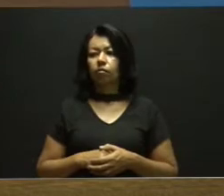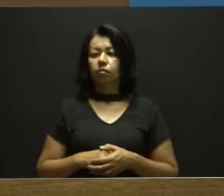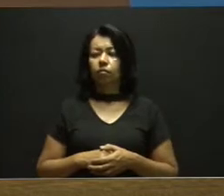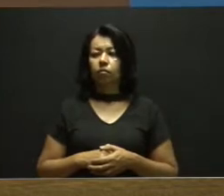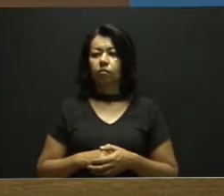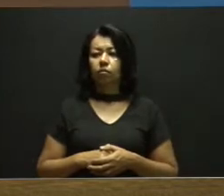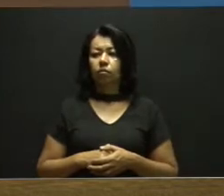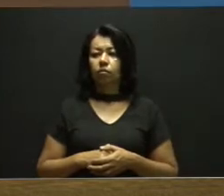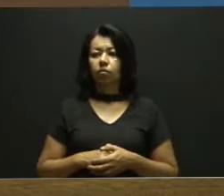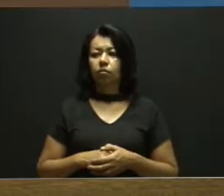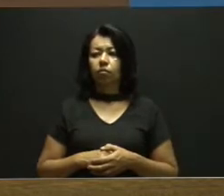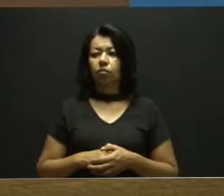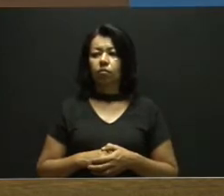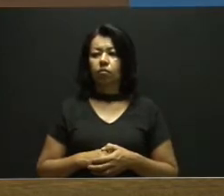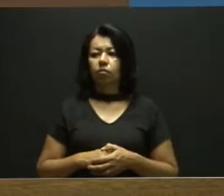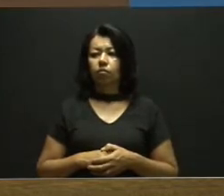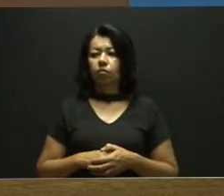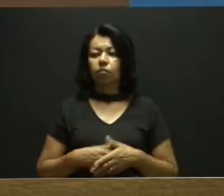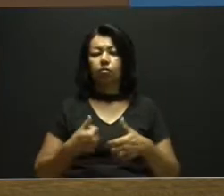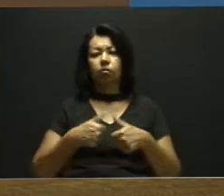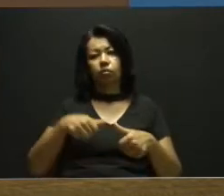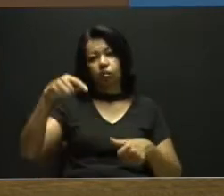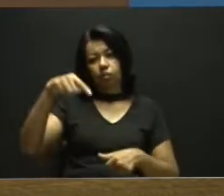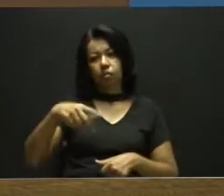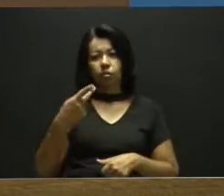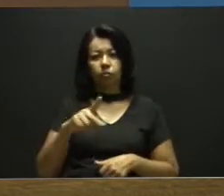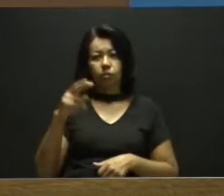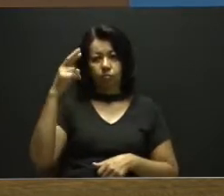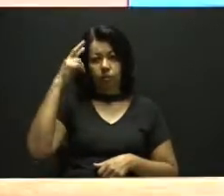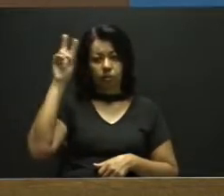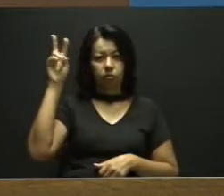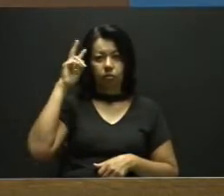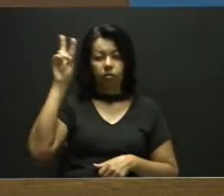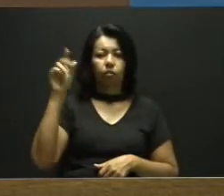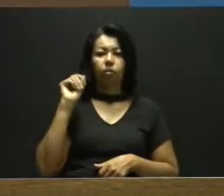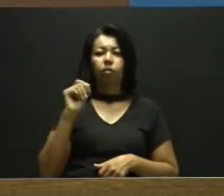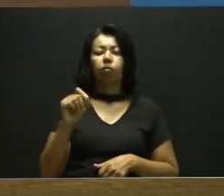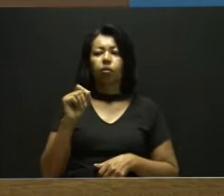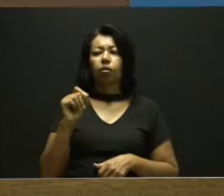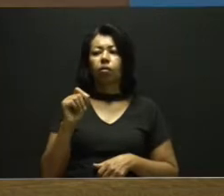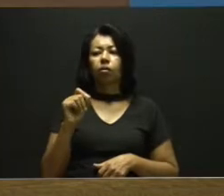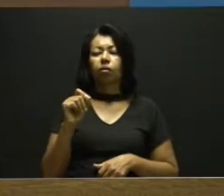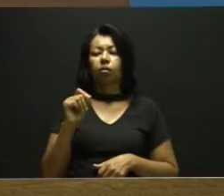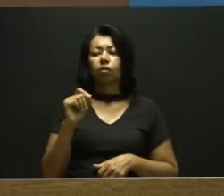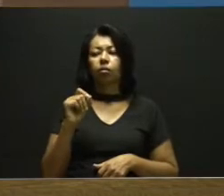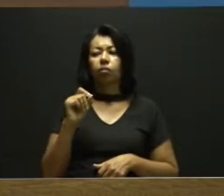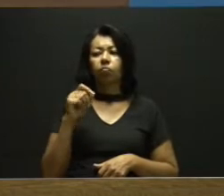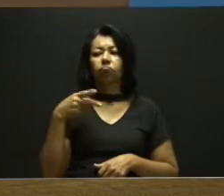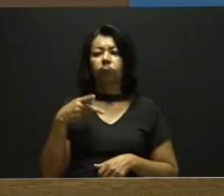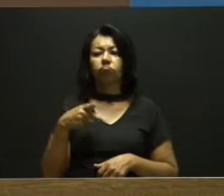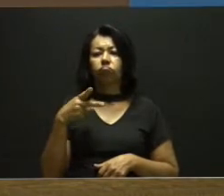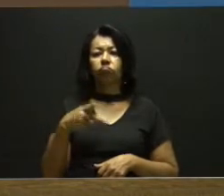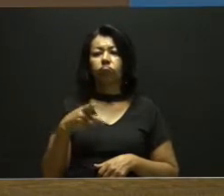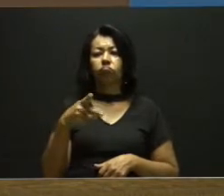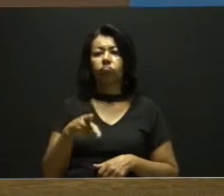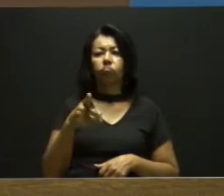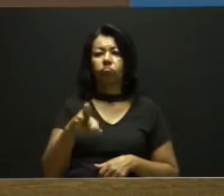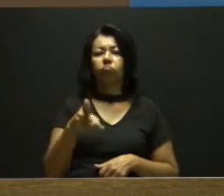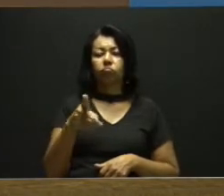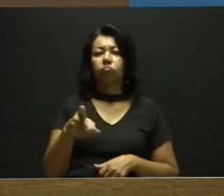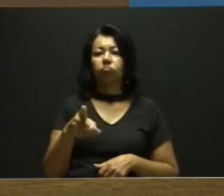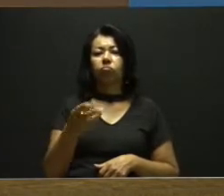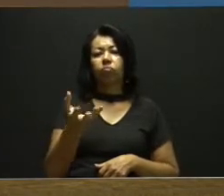eu estou aqui por uma história quem se se em nos a